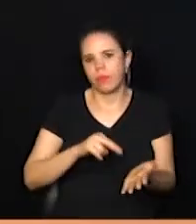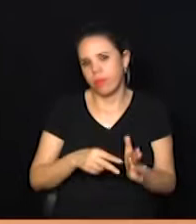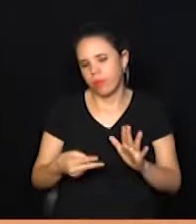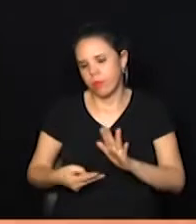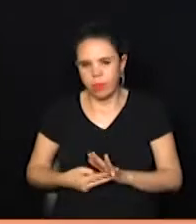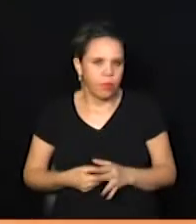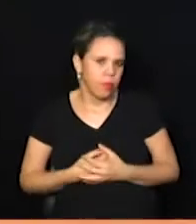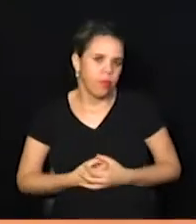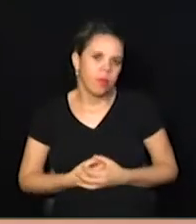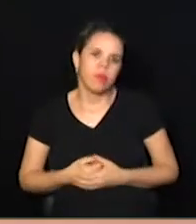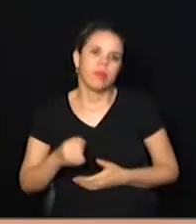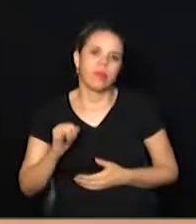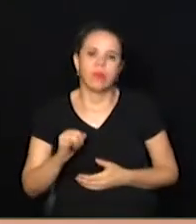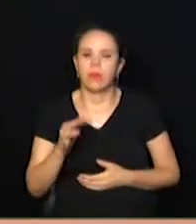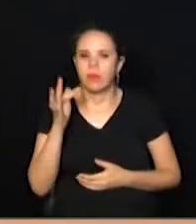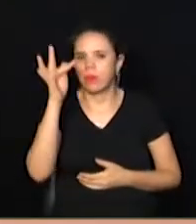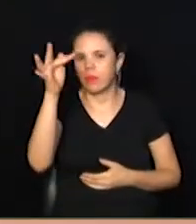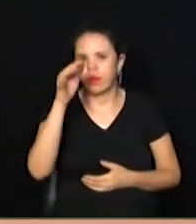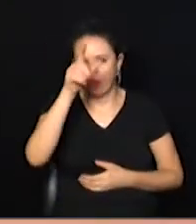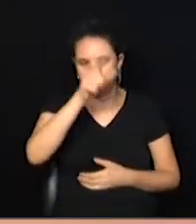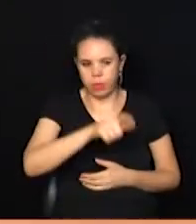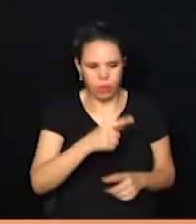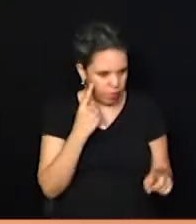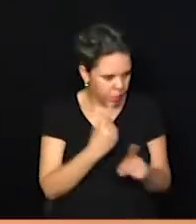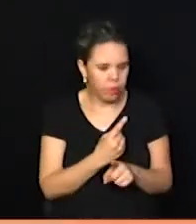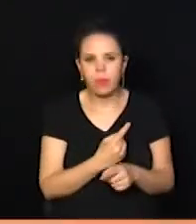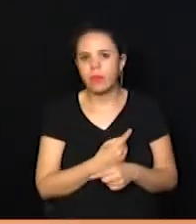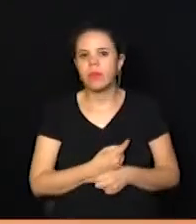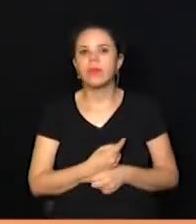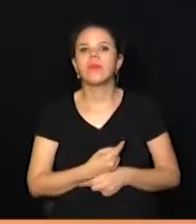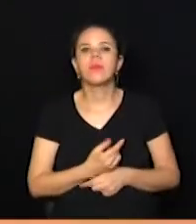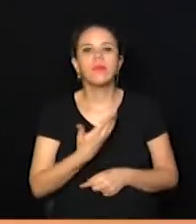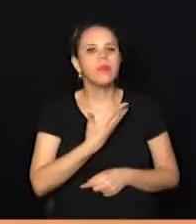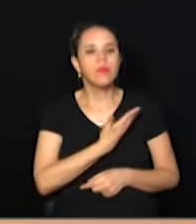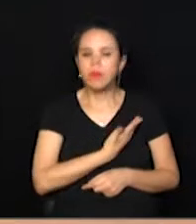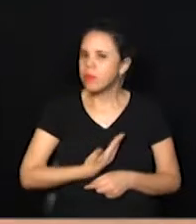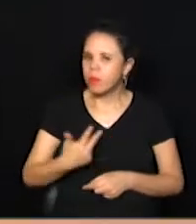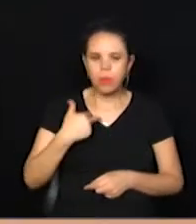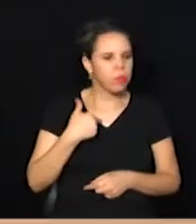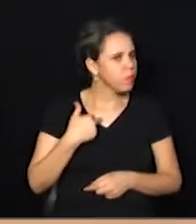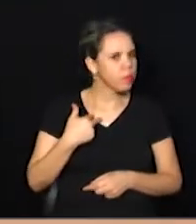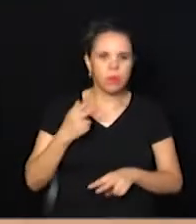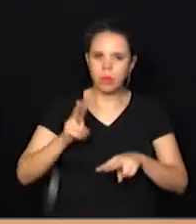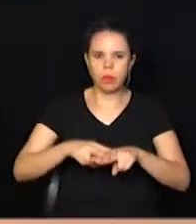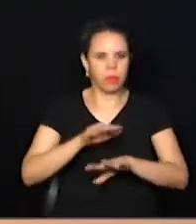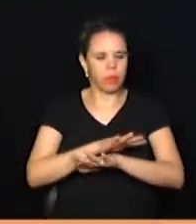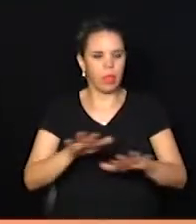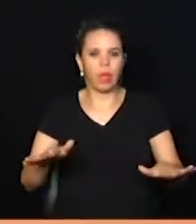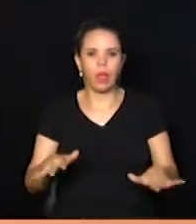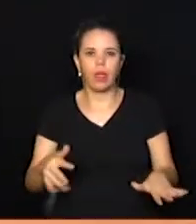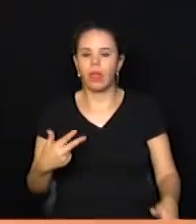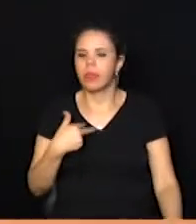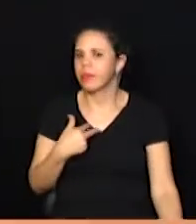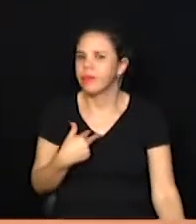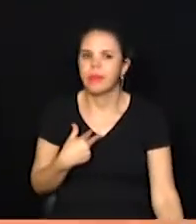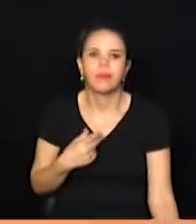que, se amanhã o autor for encontrado, o Estado não pode mais puni-lo, mas nós não podemos